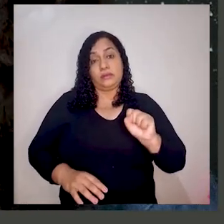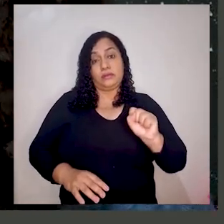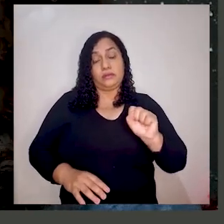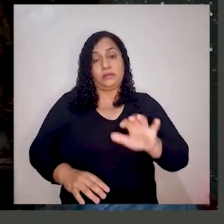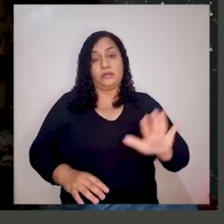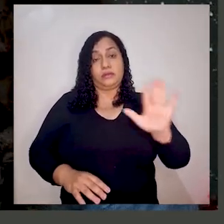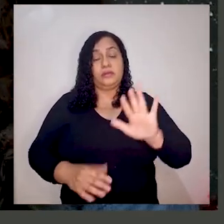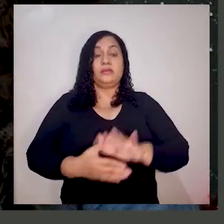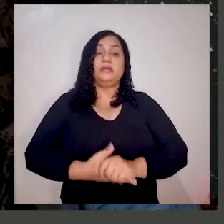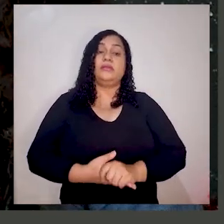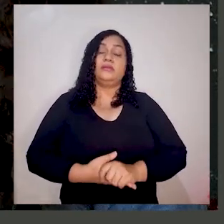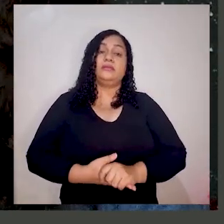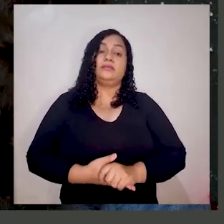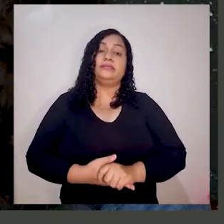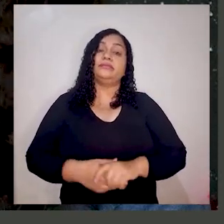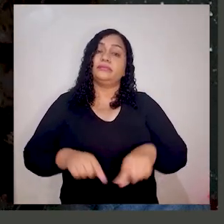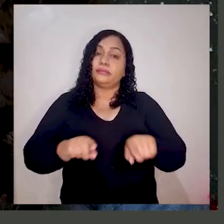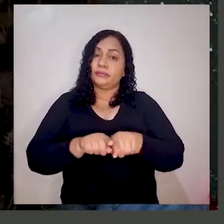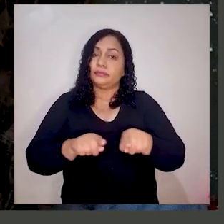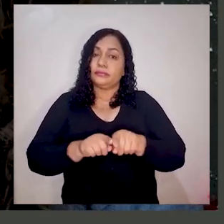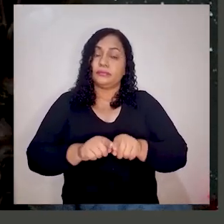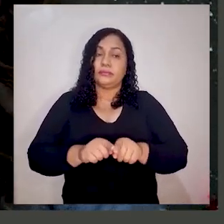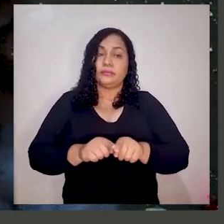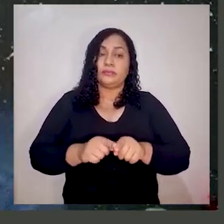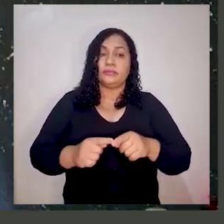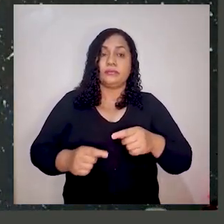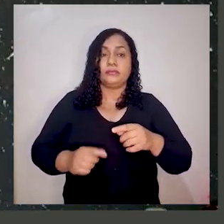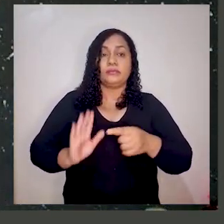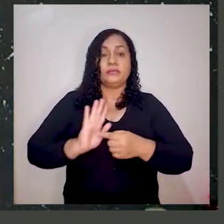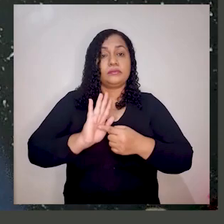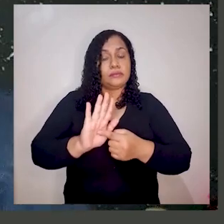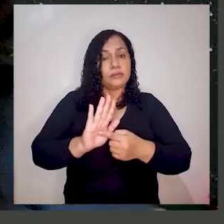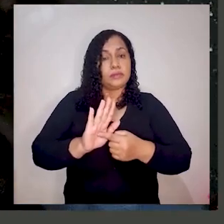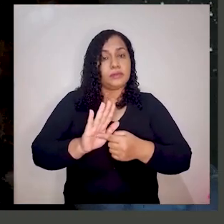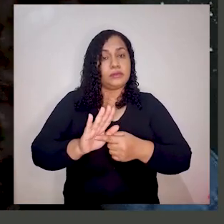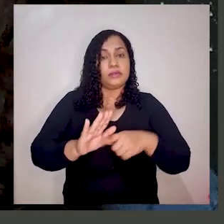Sudeste. Essas questões também diz